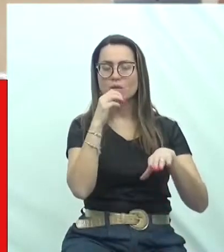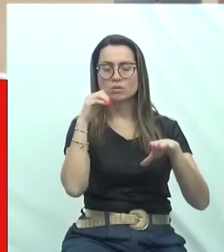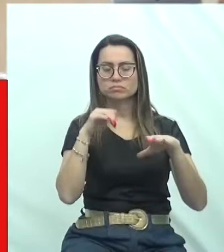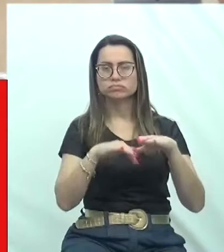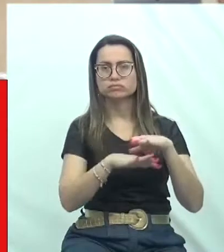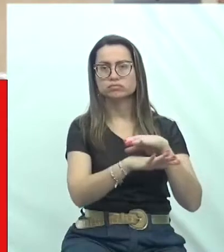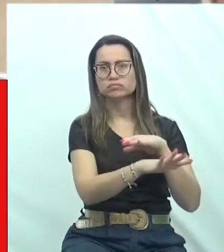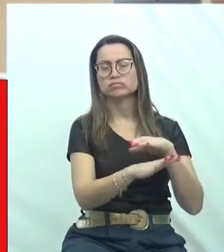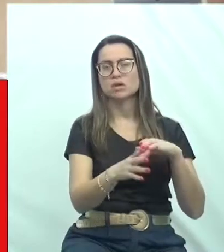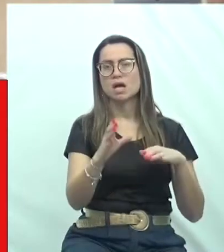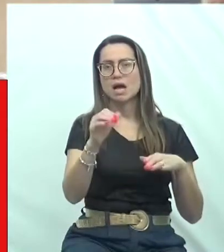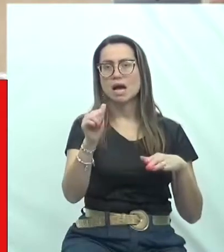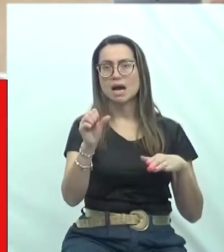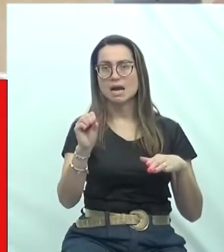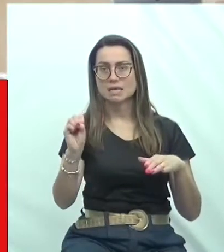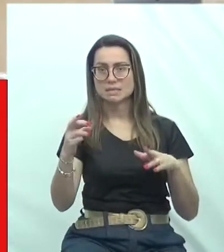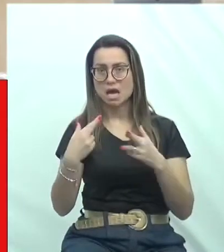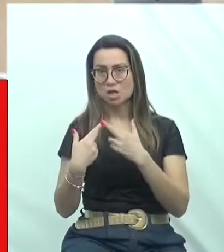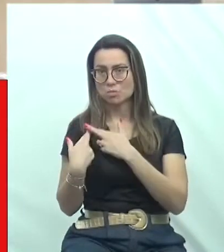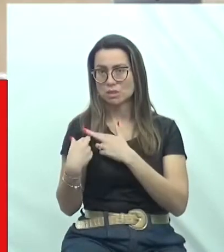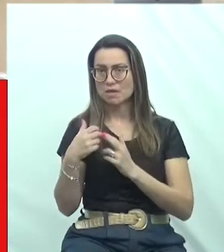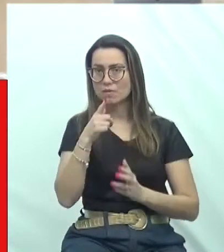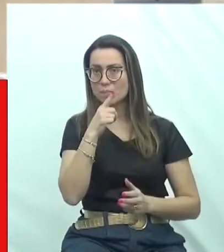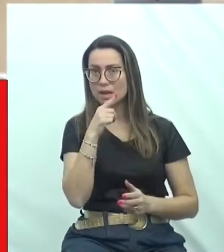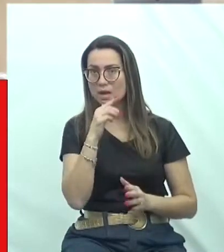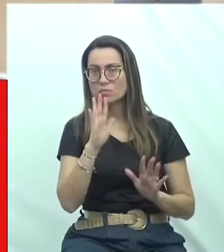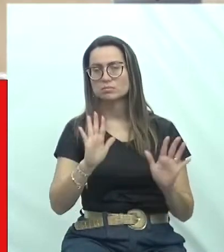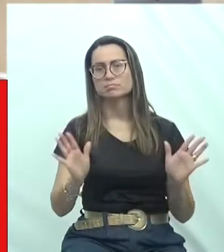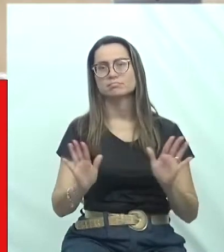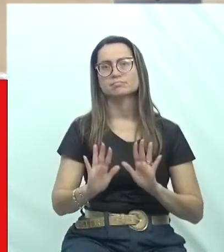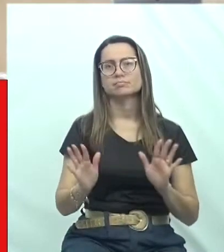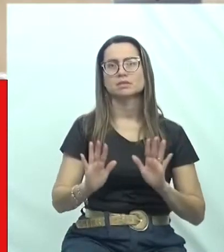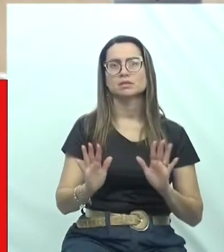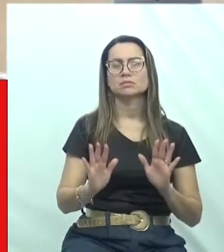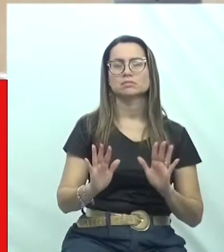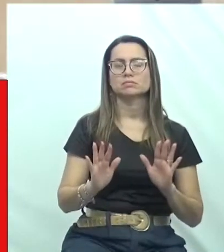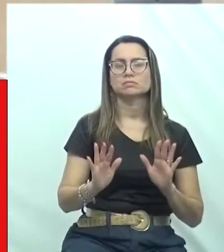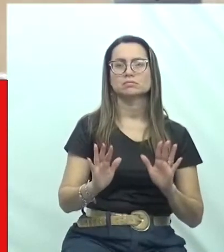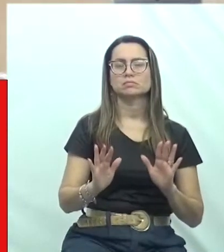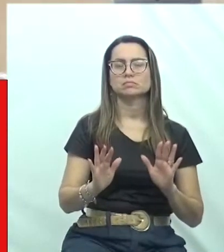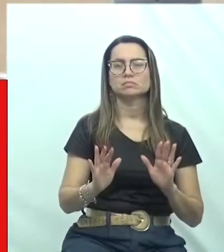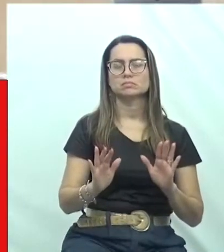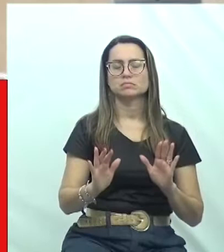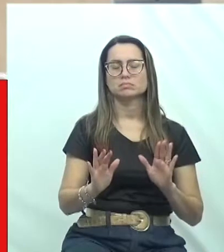não se responsabiliza mais pela água. Após o cavalete. Tá?